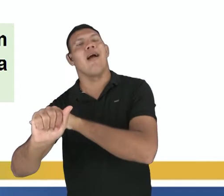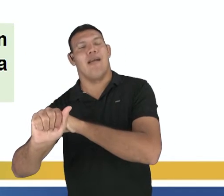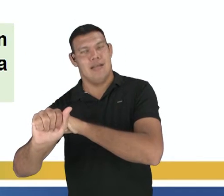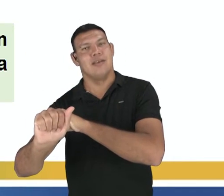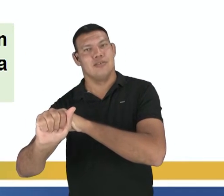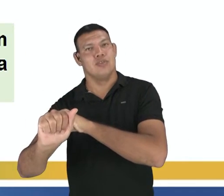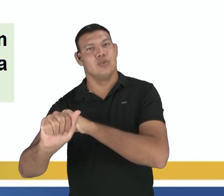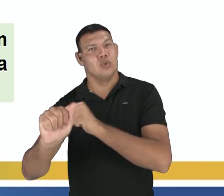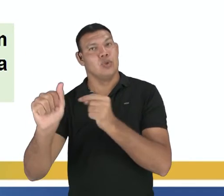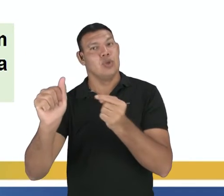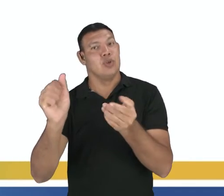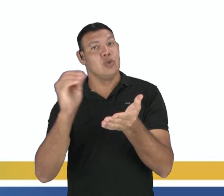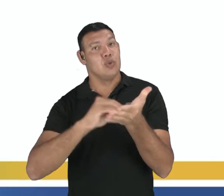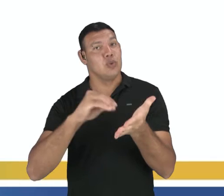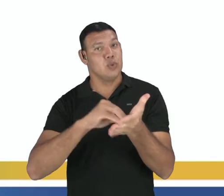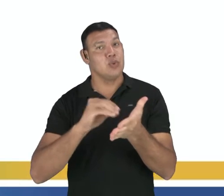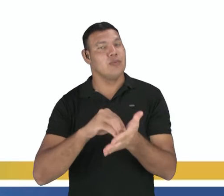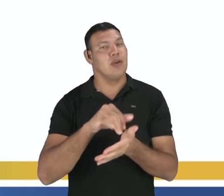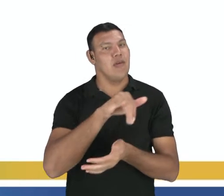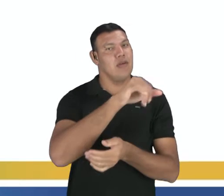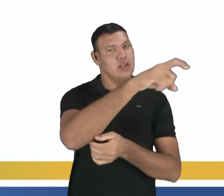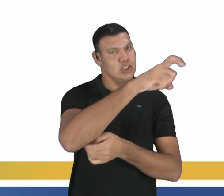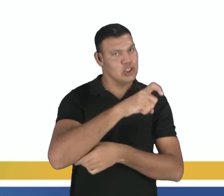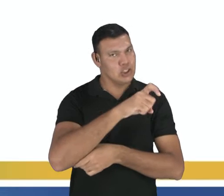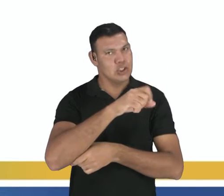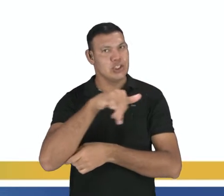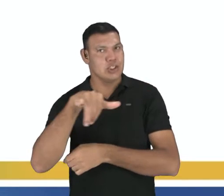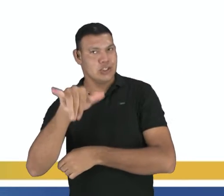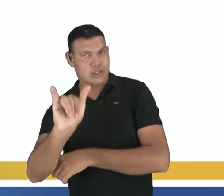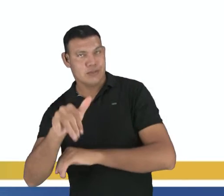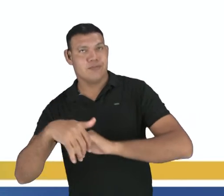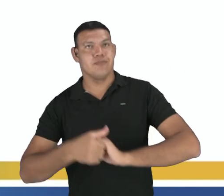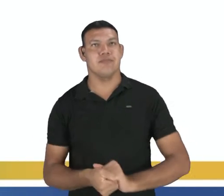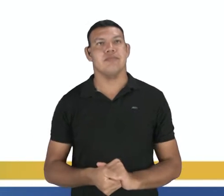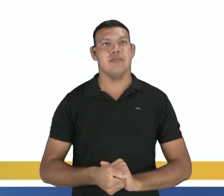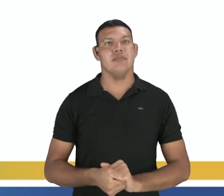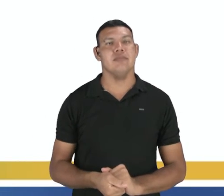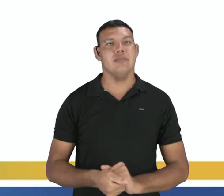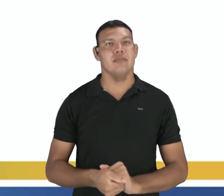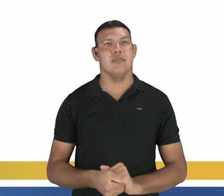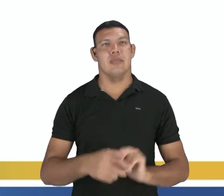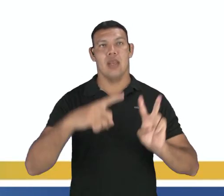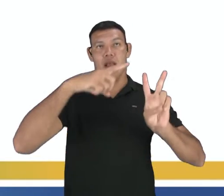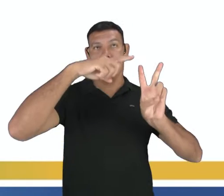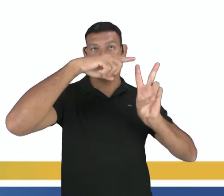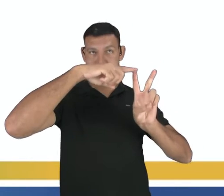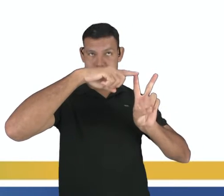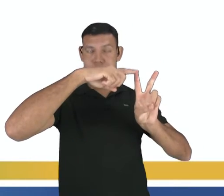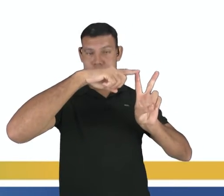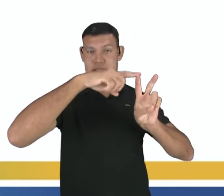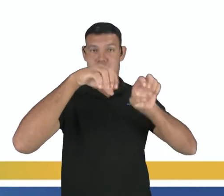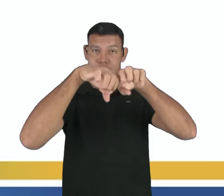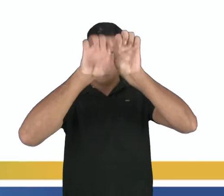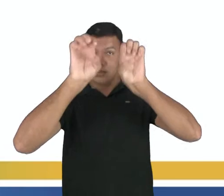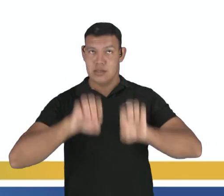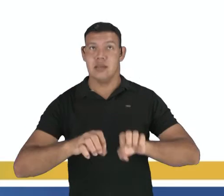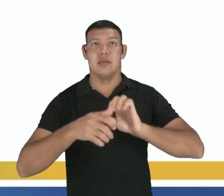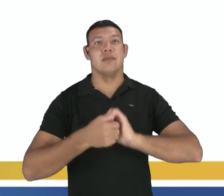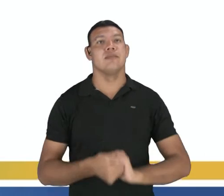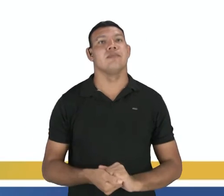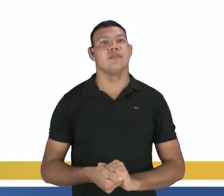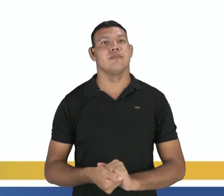com os expoentes somente. As raízes da equação, de uma